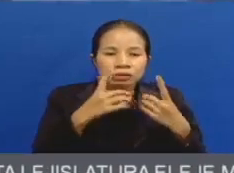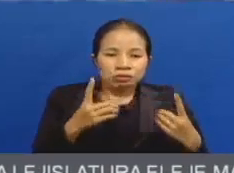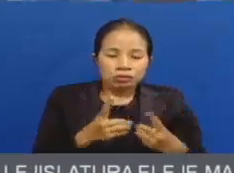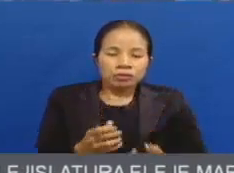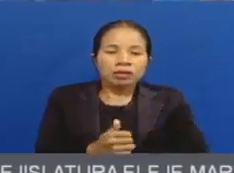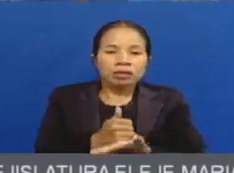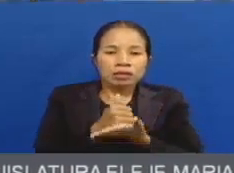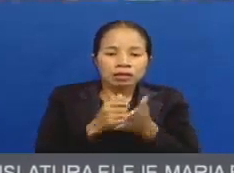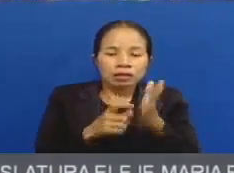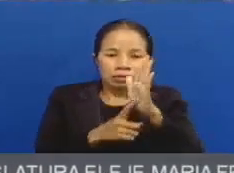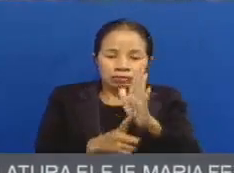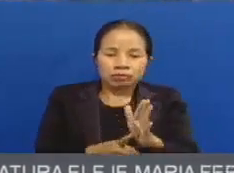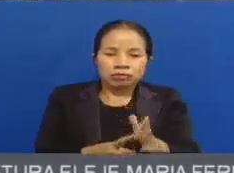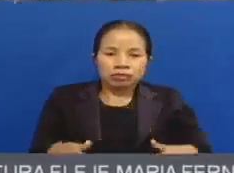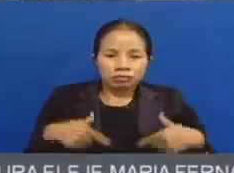sei moris.